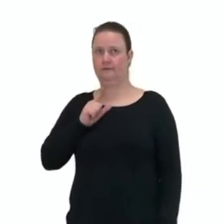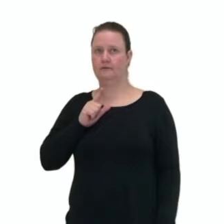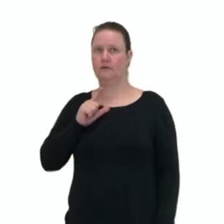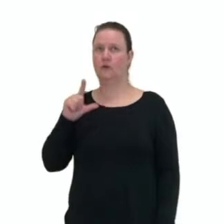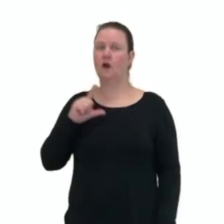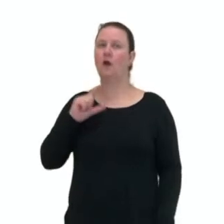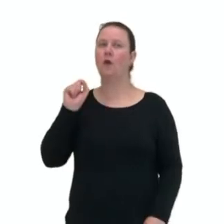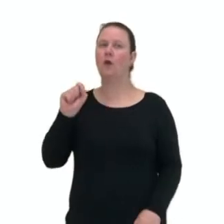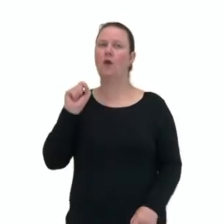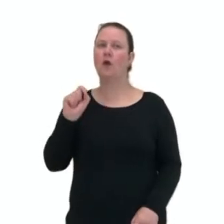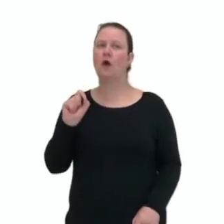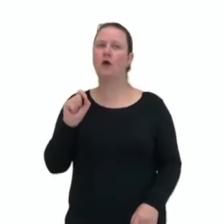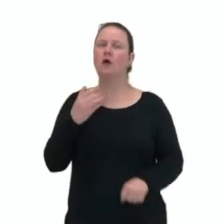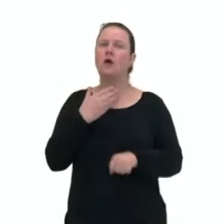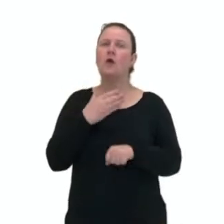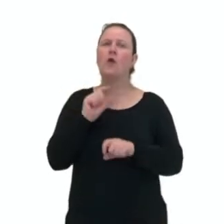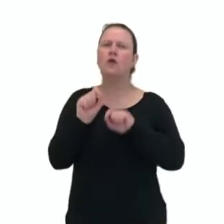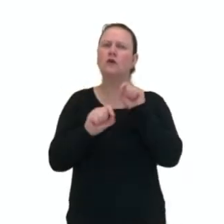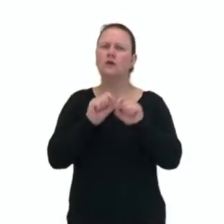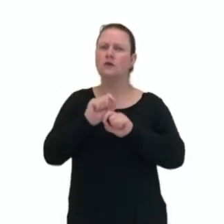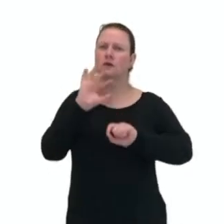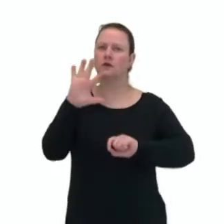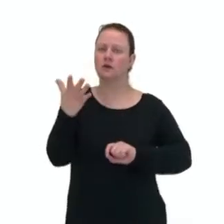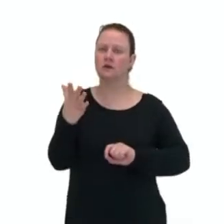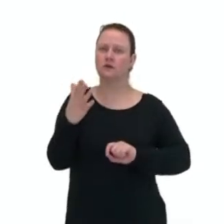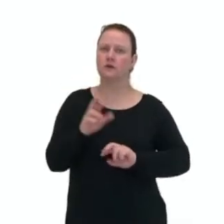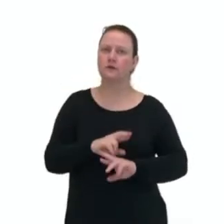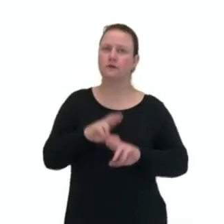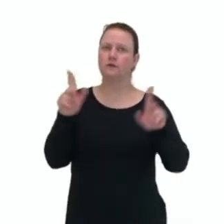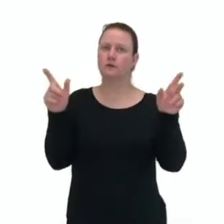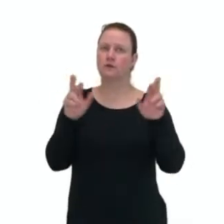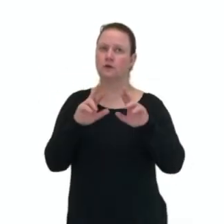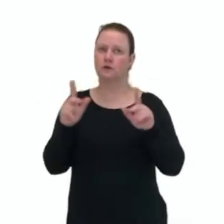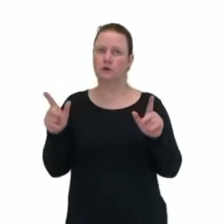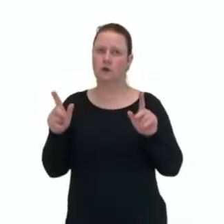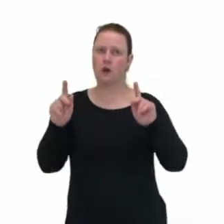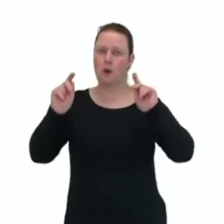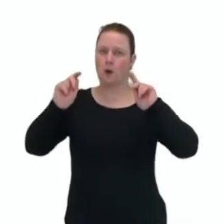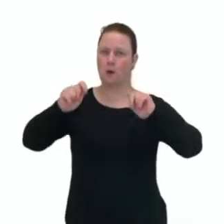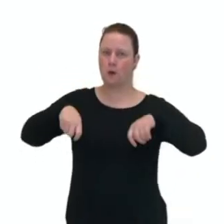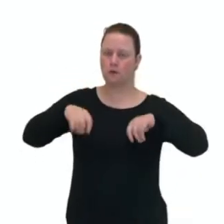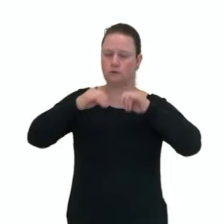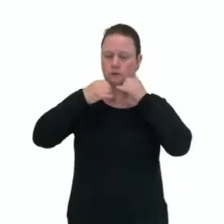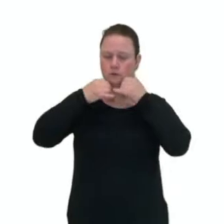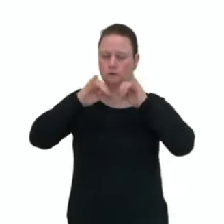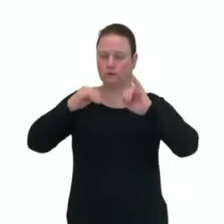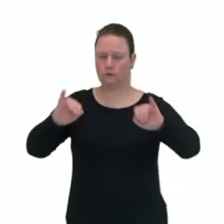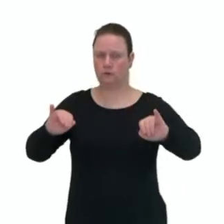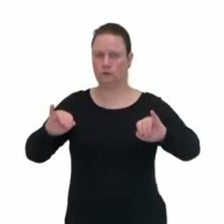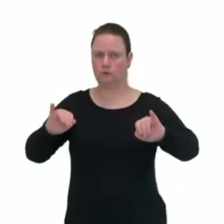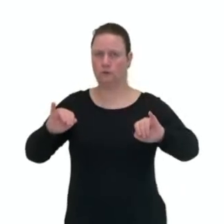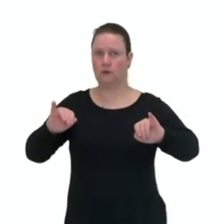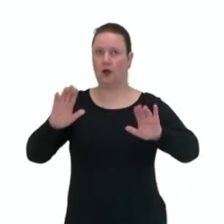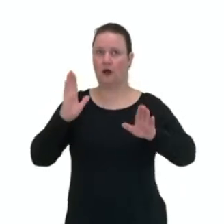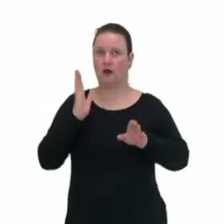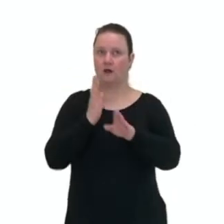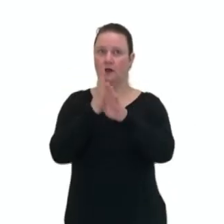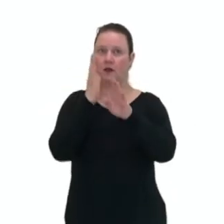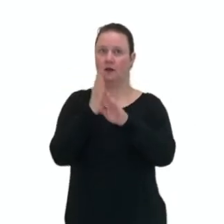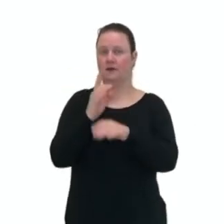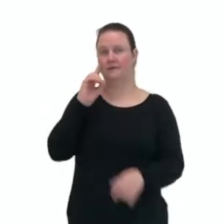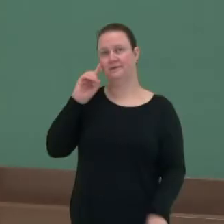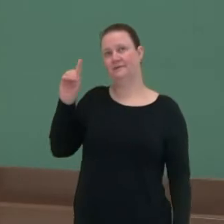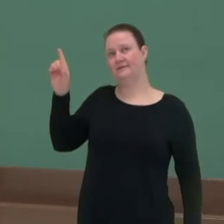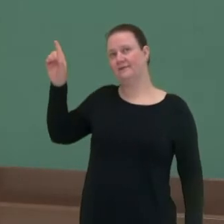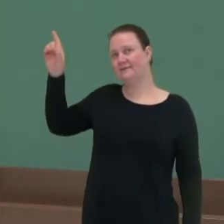pelo circuito graças à aplicação de uma diferença de potencial elétrico, que é produzido pela